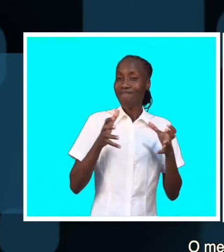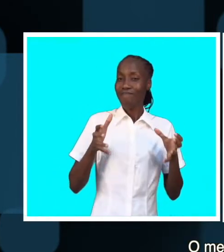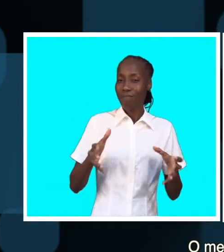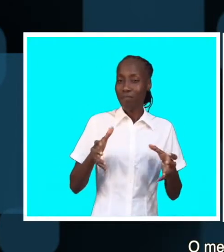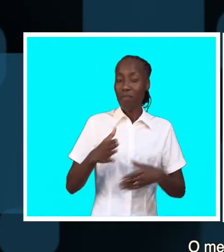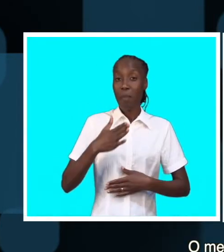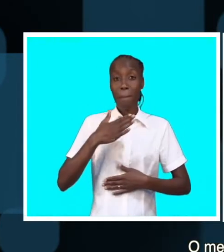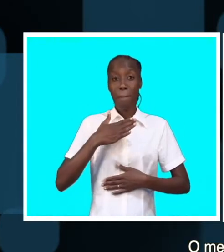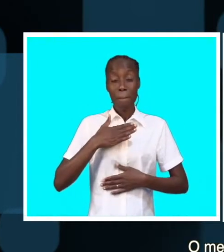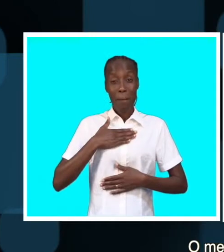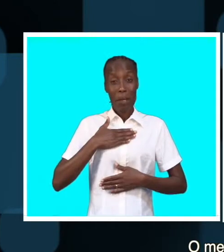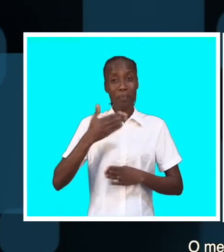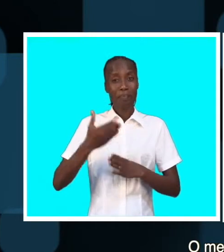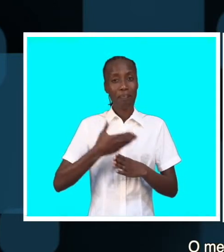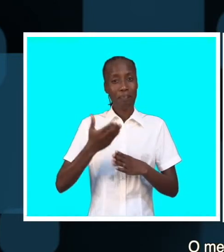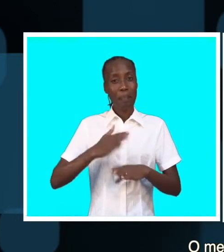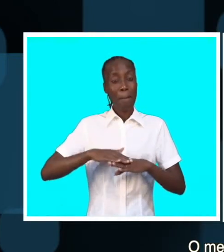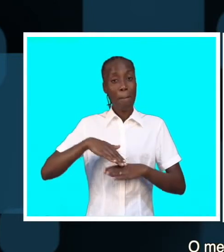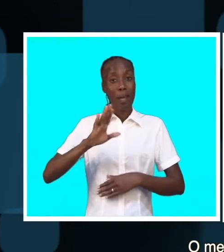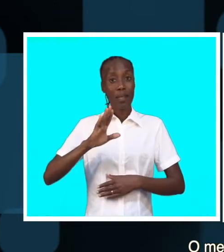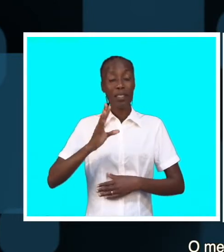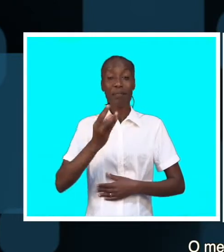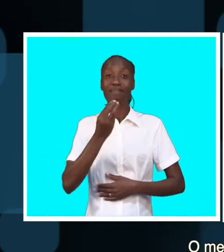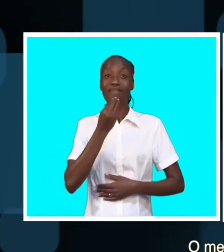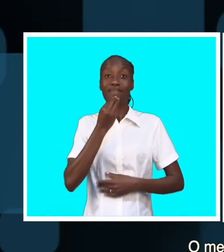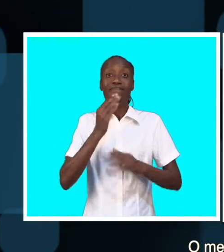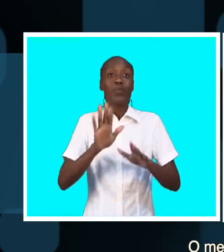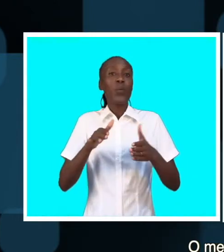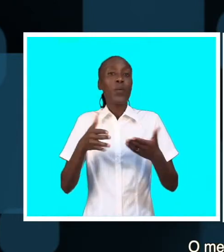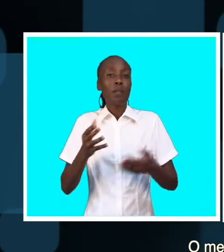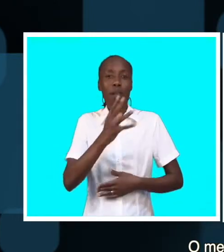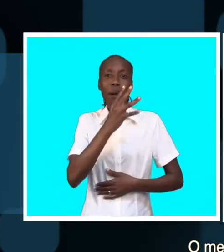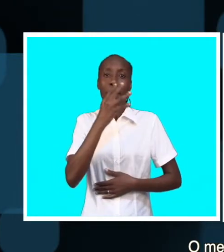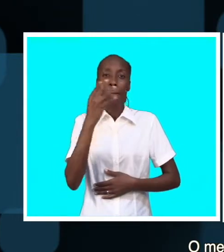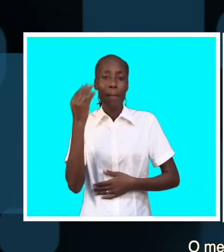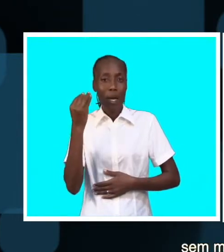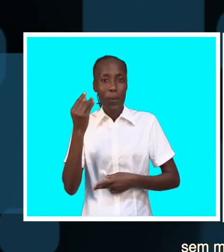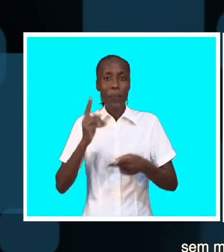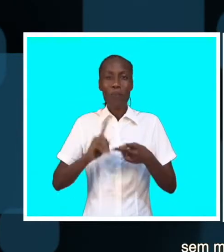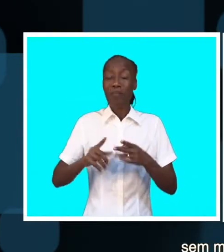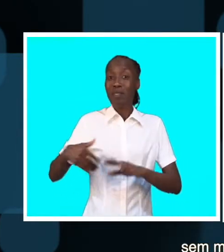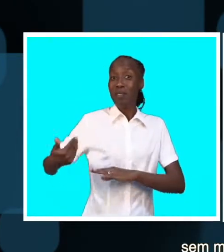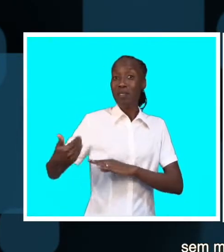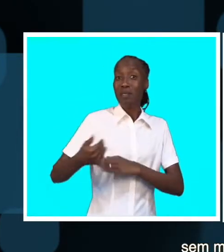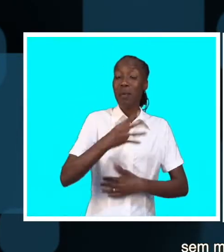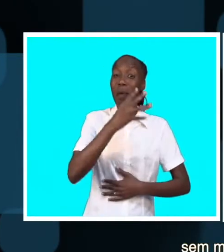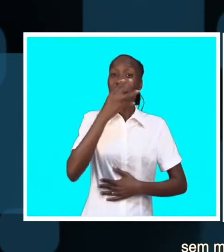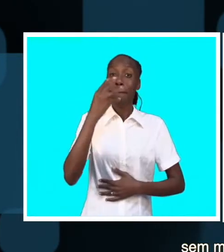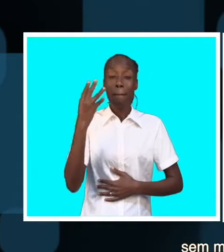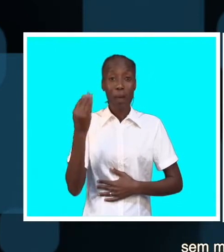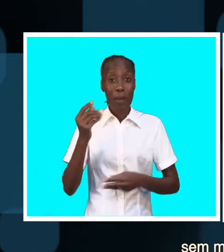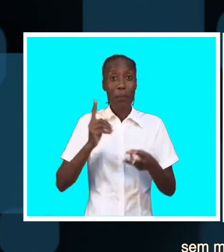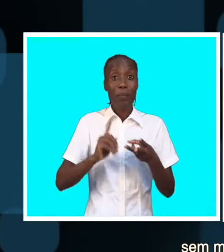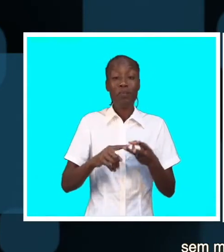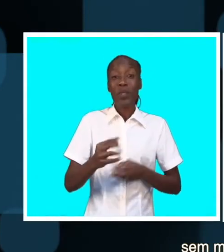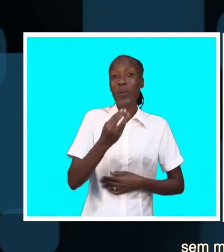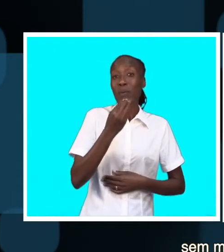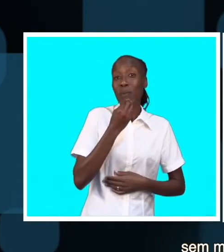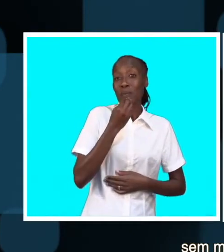hábito que eu tinha alimentar era de comer pão a todo momento, sem me alimentar